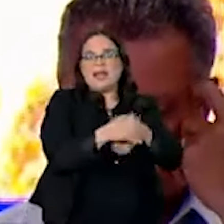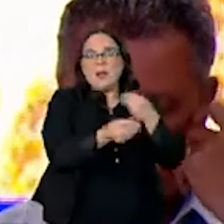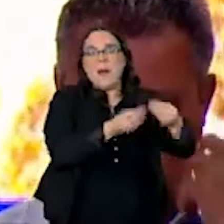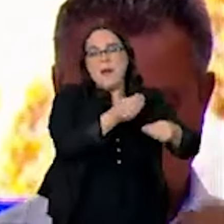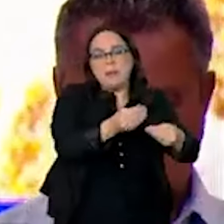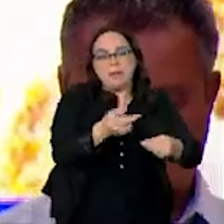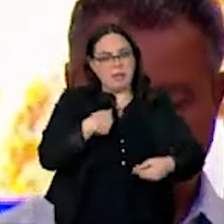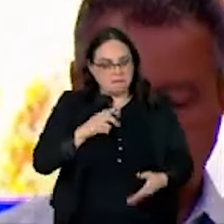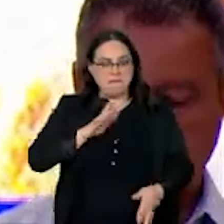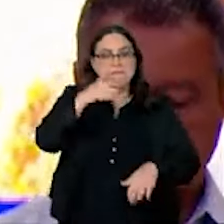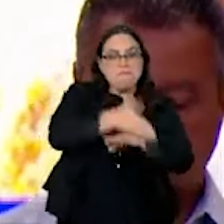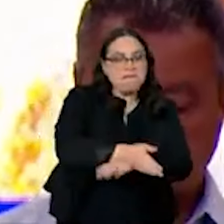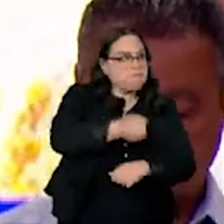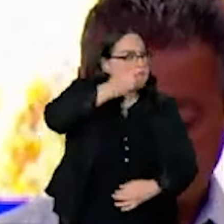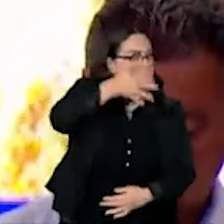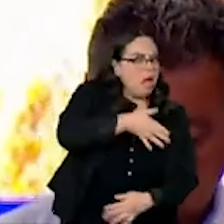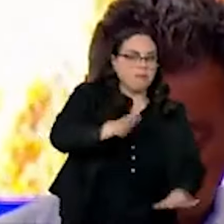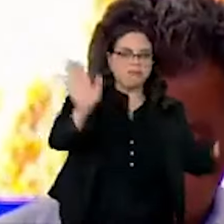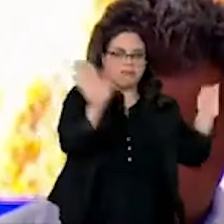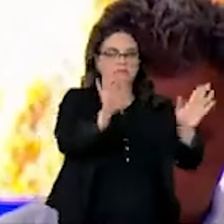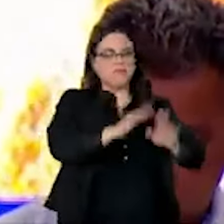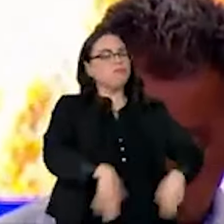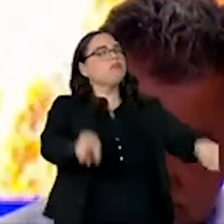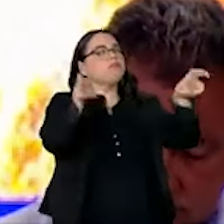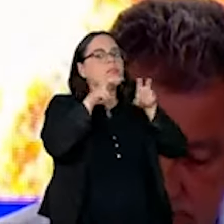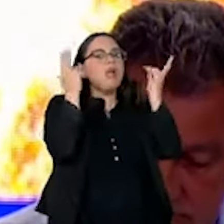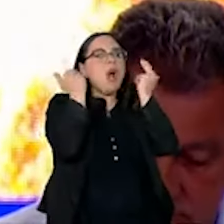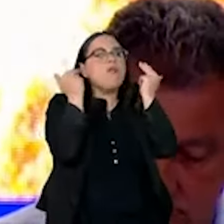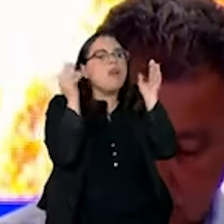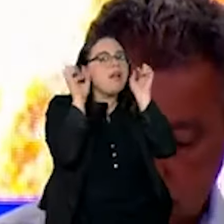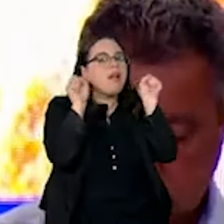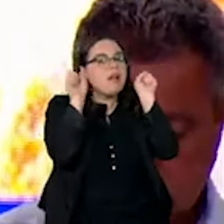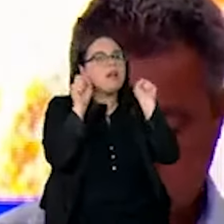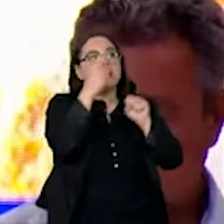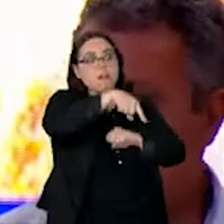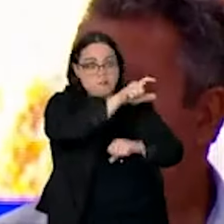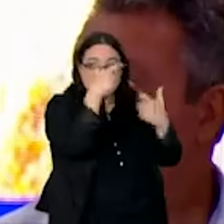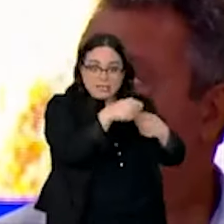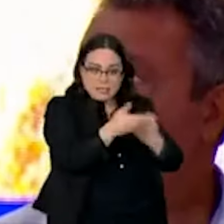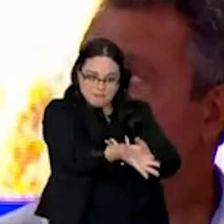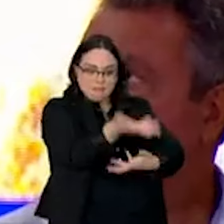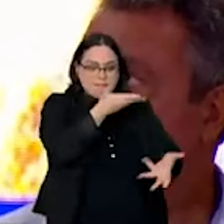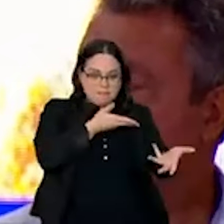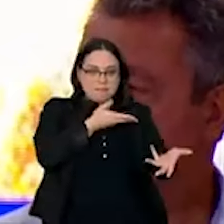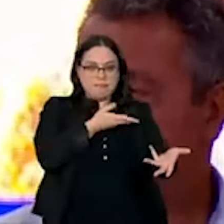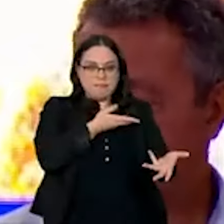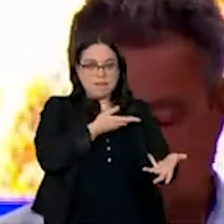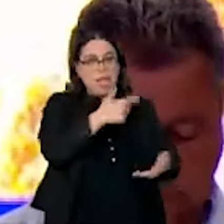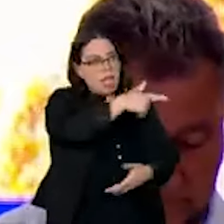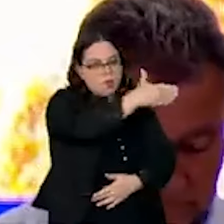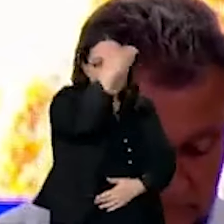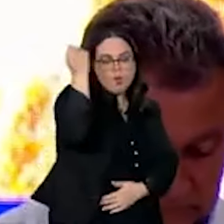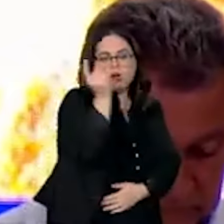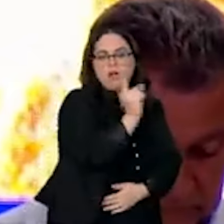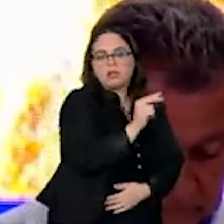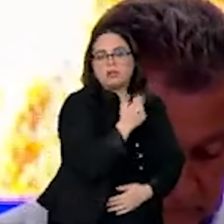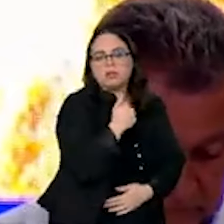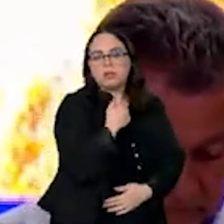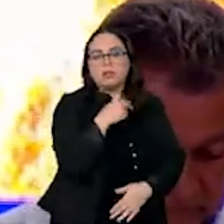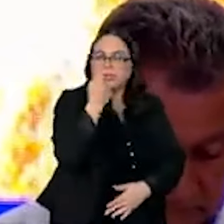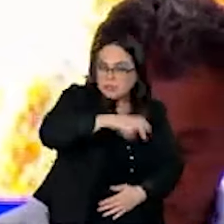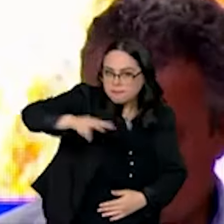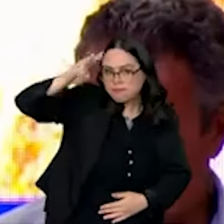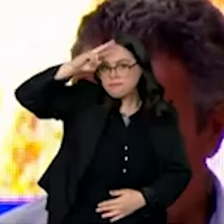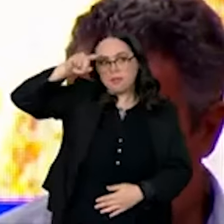não vim para falar, eu vim para ouvir, porque essa gente precisa deixar de ser esquecida e ser